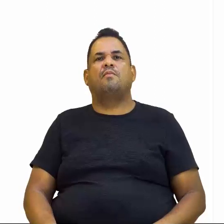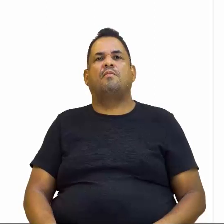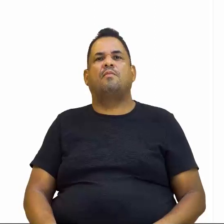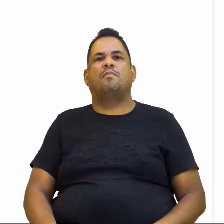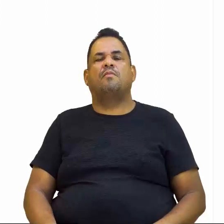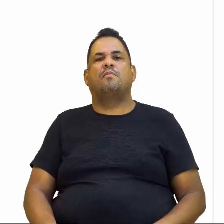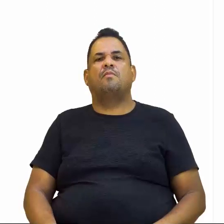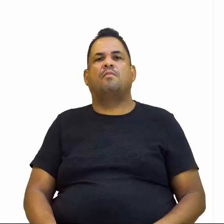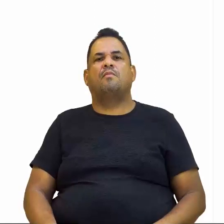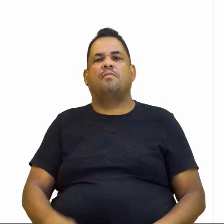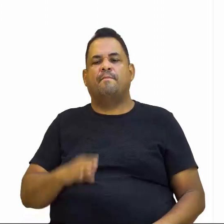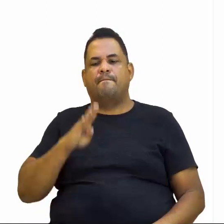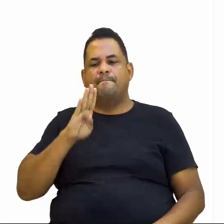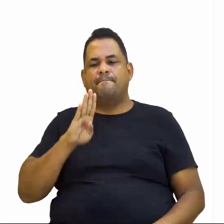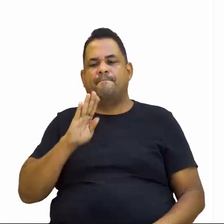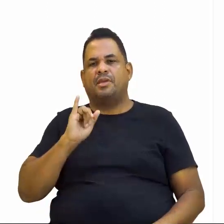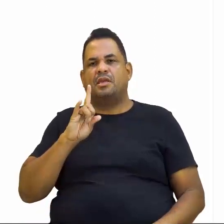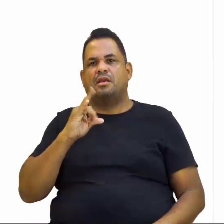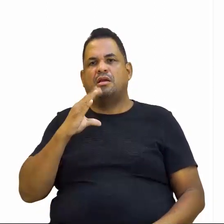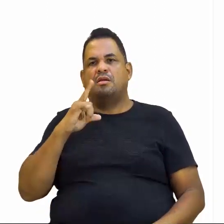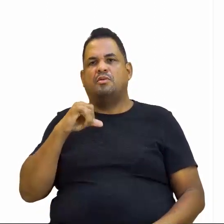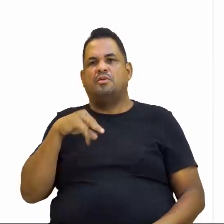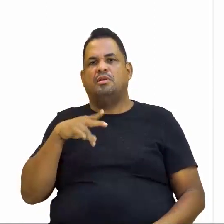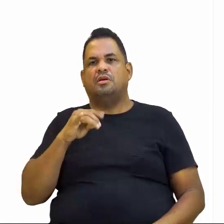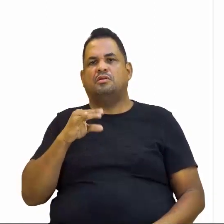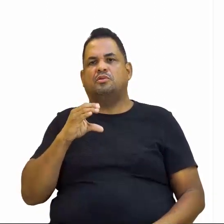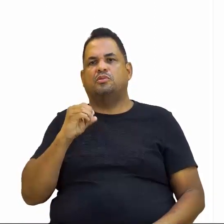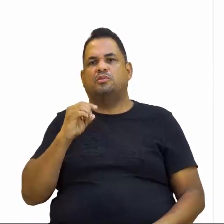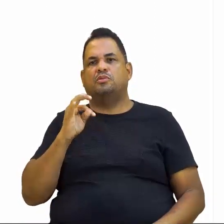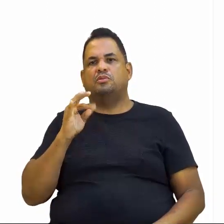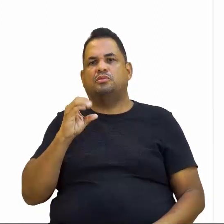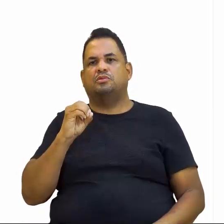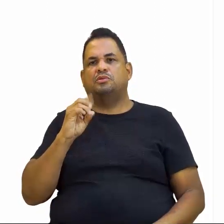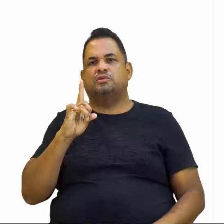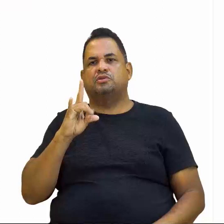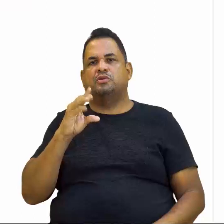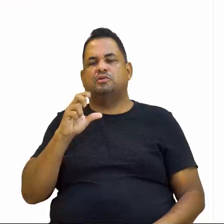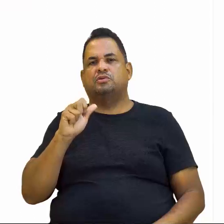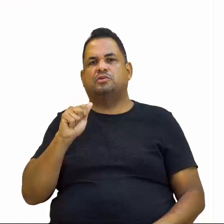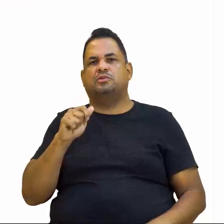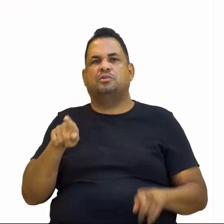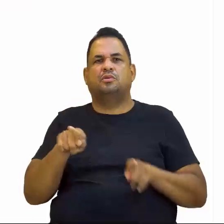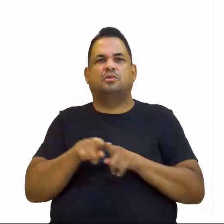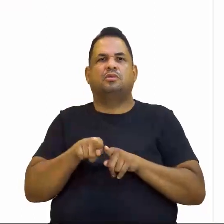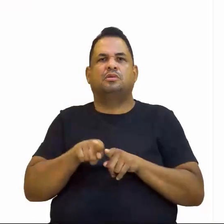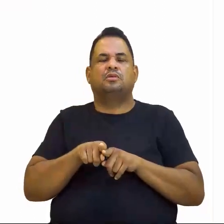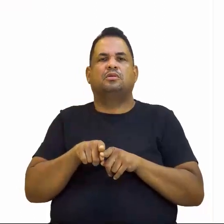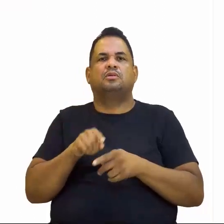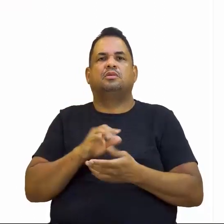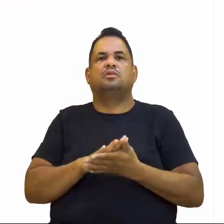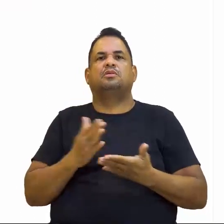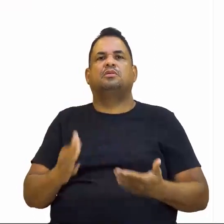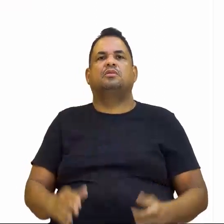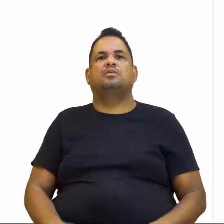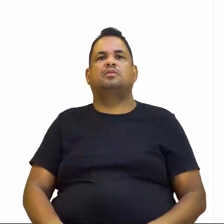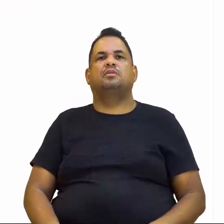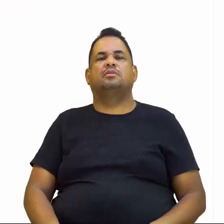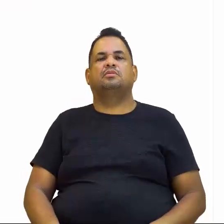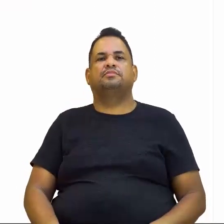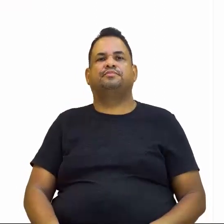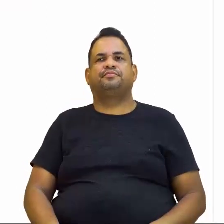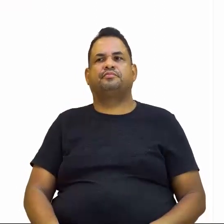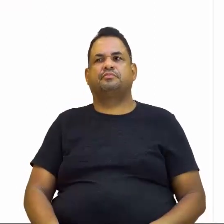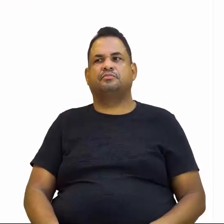O bicarbonato de sódio, né? Também foi citado aqui como exemplo